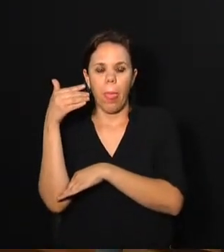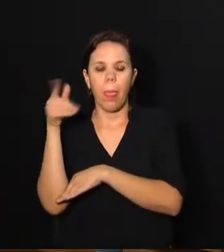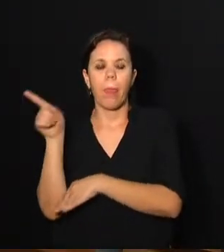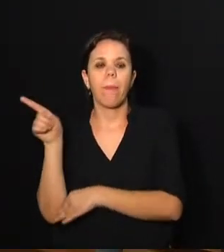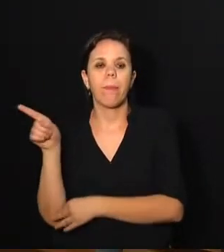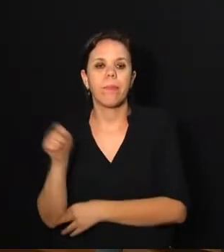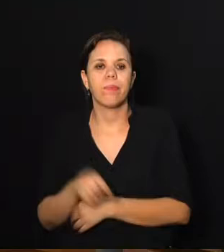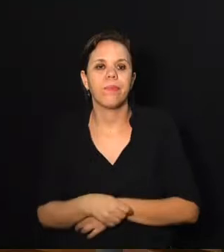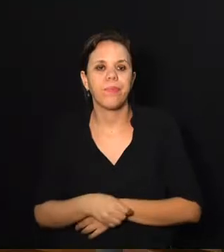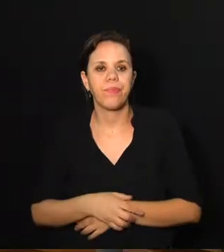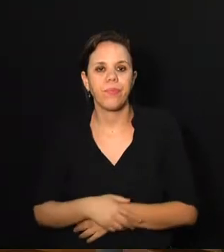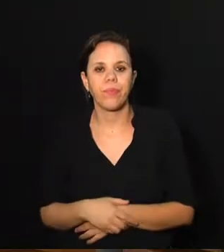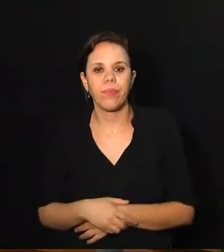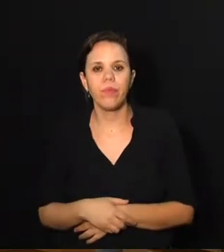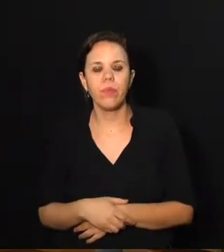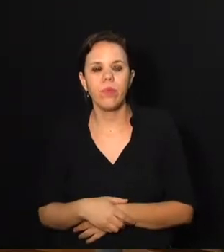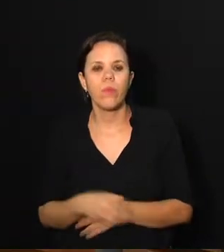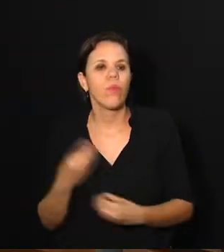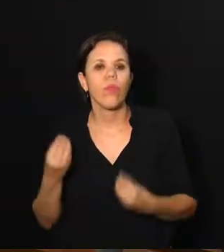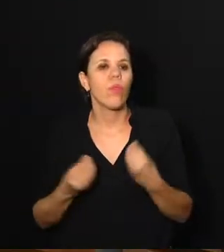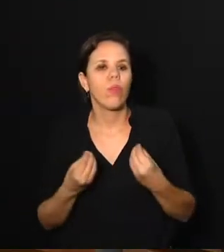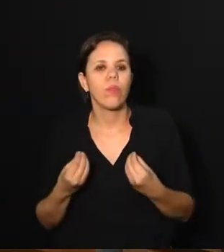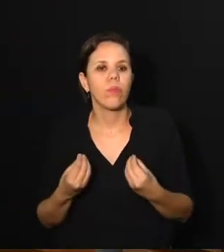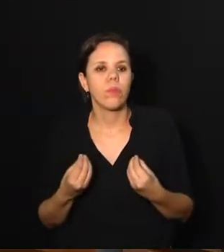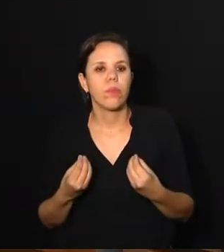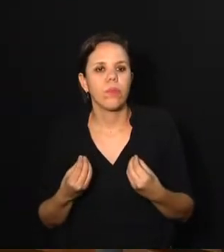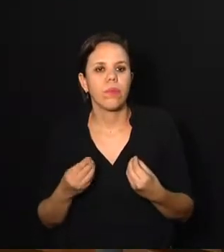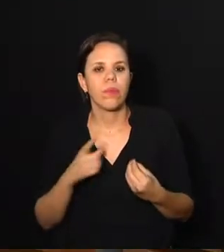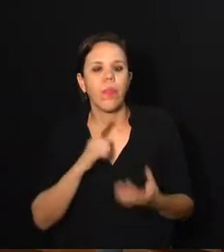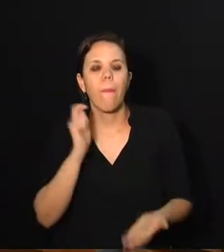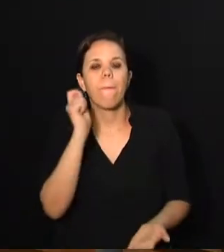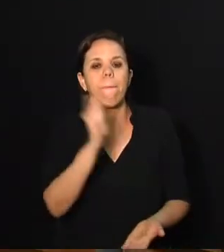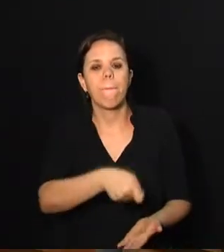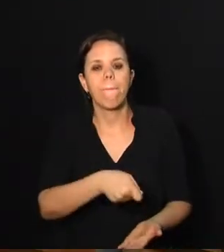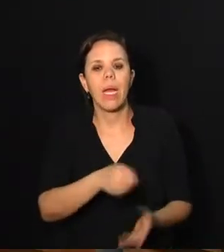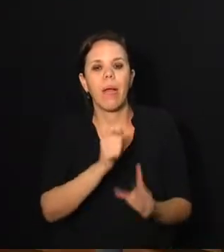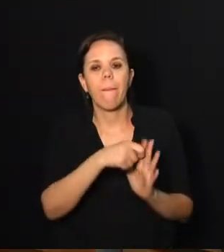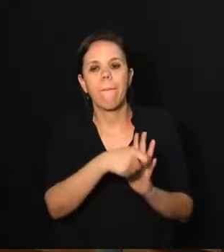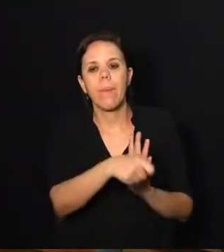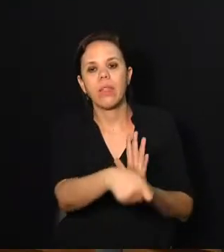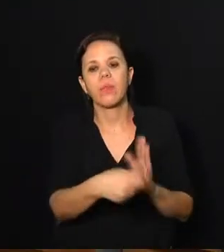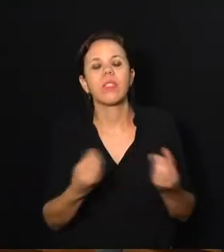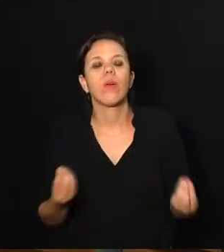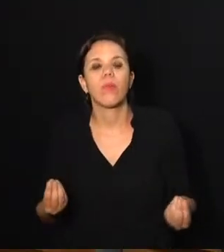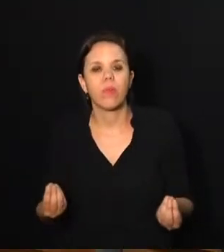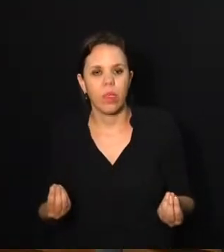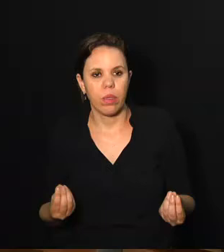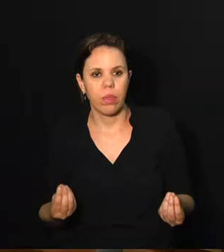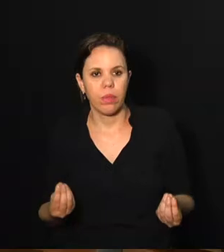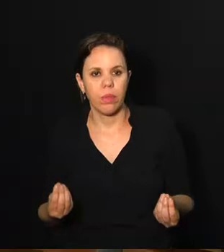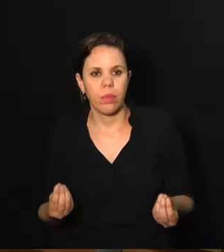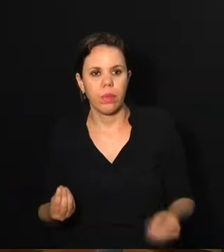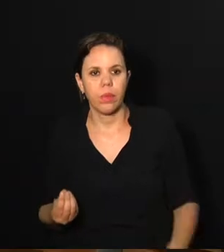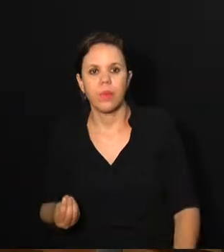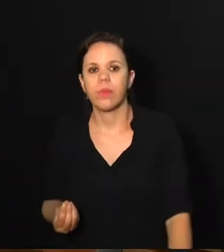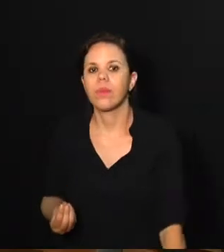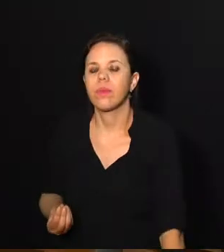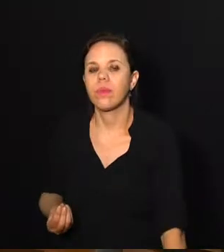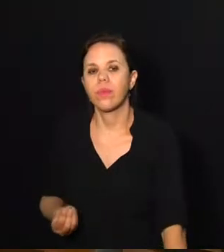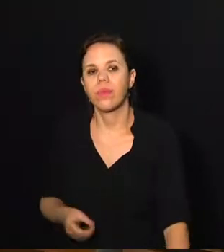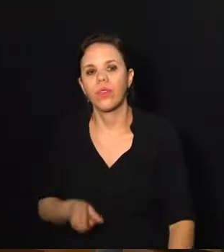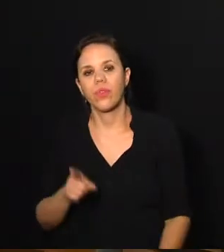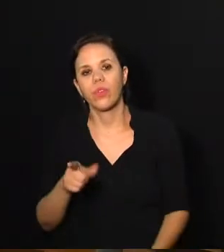hotel, assim, como é que é a forma? Existe um pagamento mensal? Você fica com